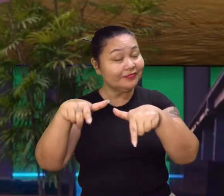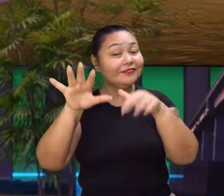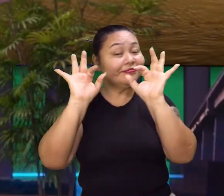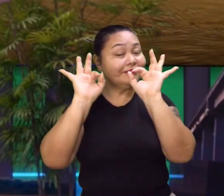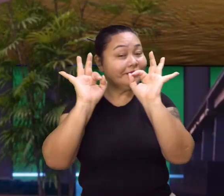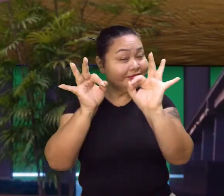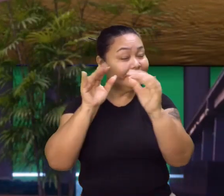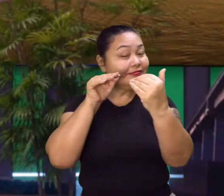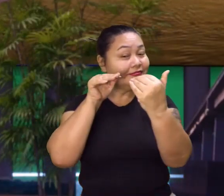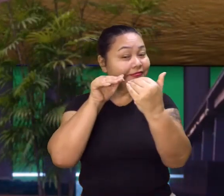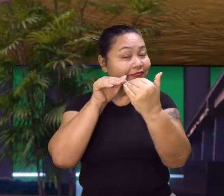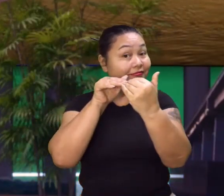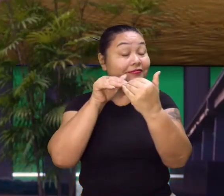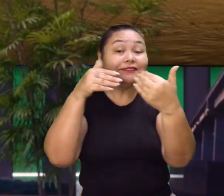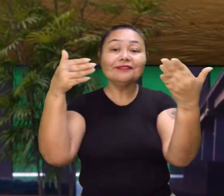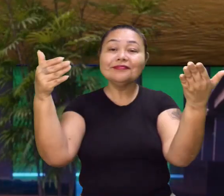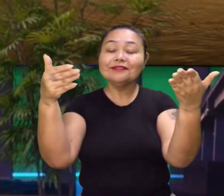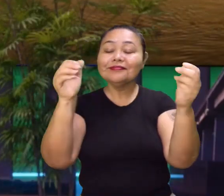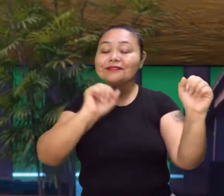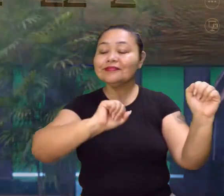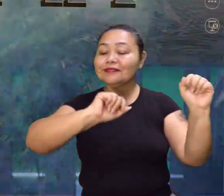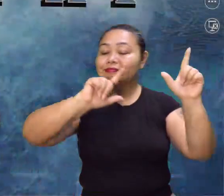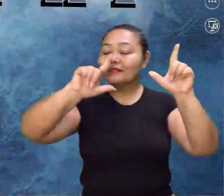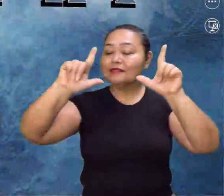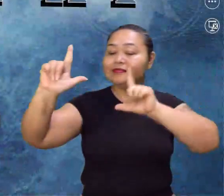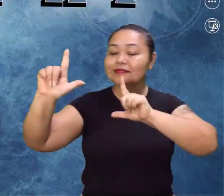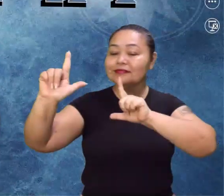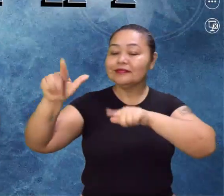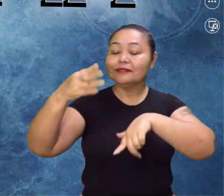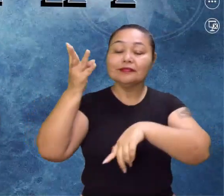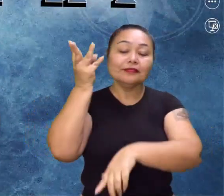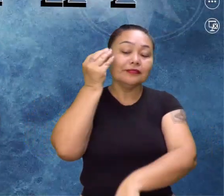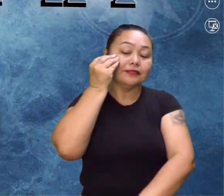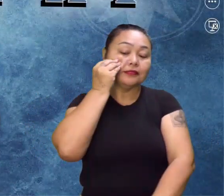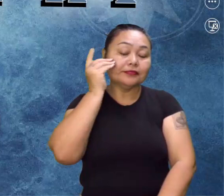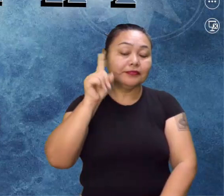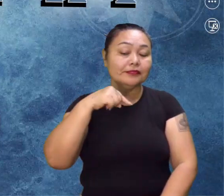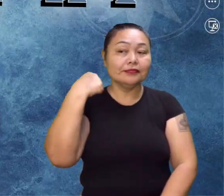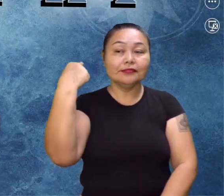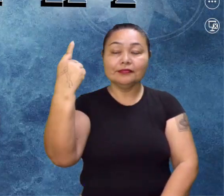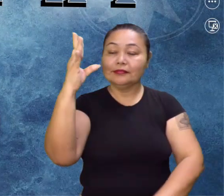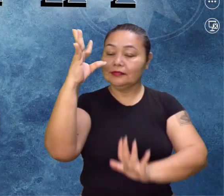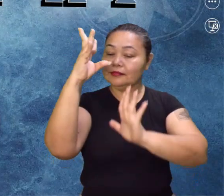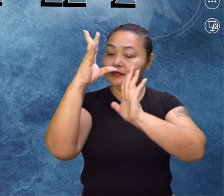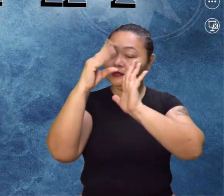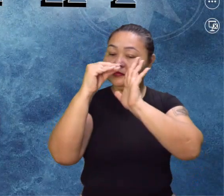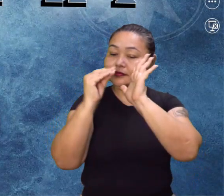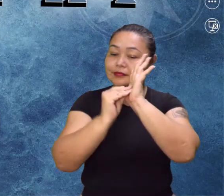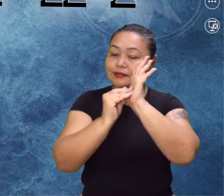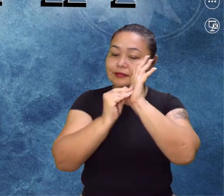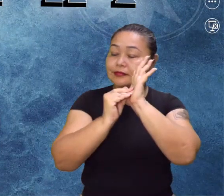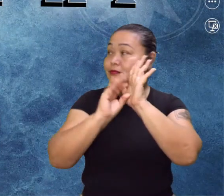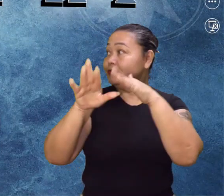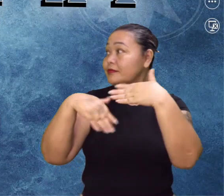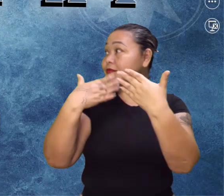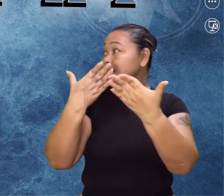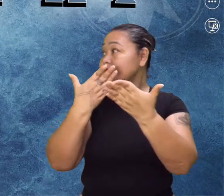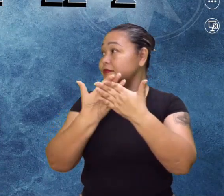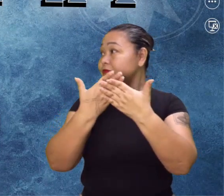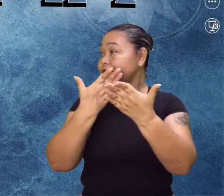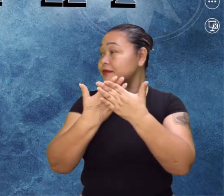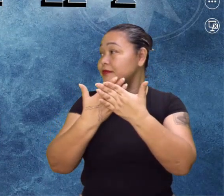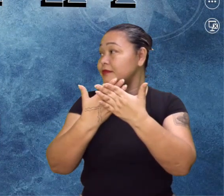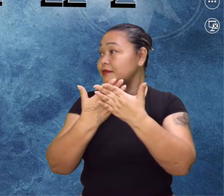Exatamente, professor. Então agora, de olho na tela, vamos lá para a gente verificar o nosso conteúdo da aula de